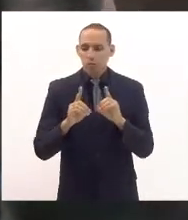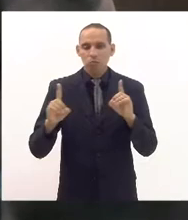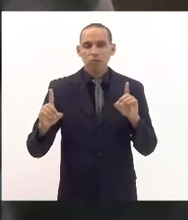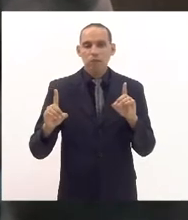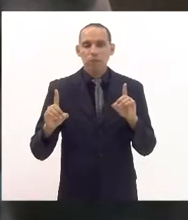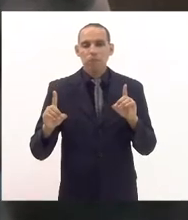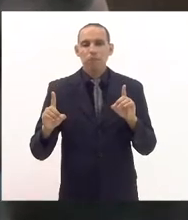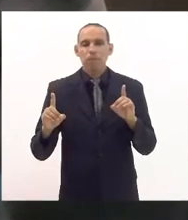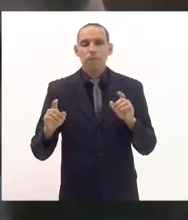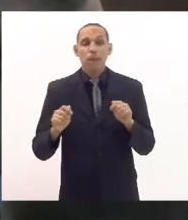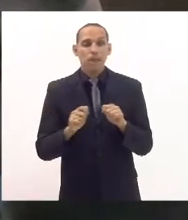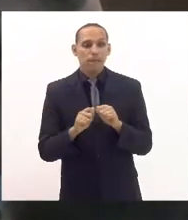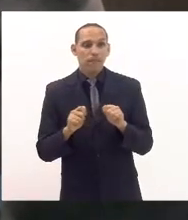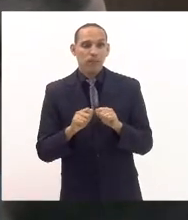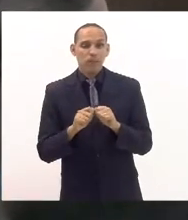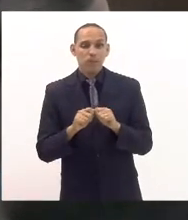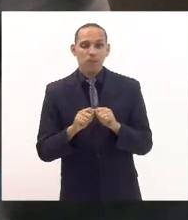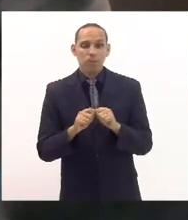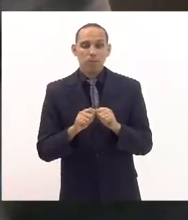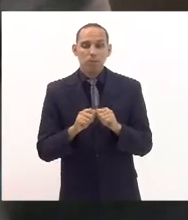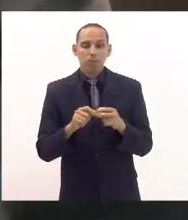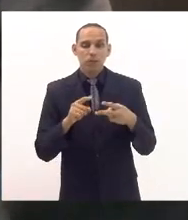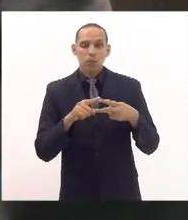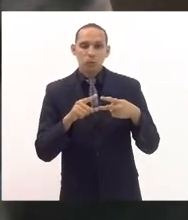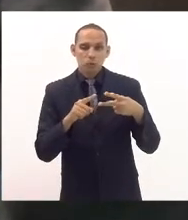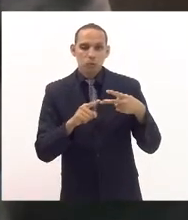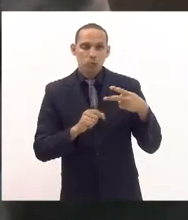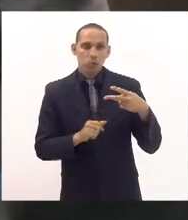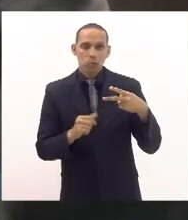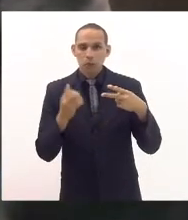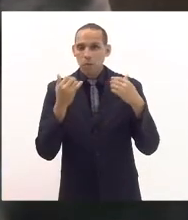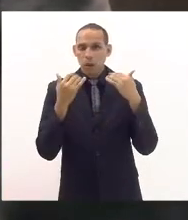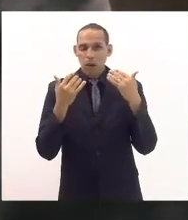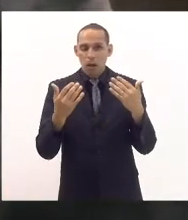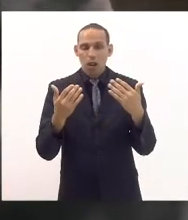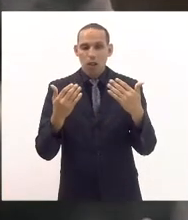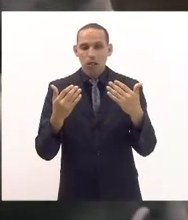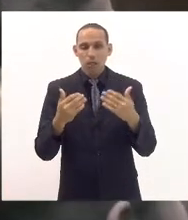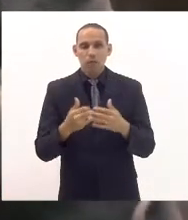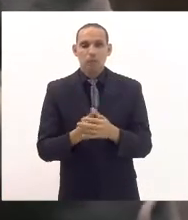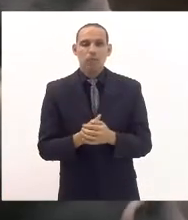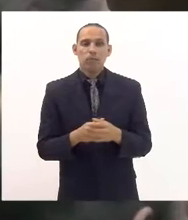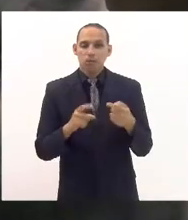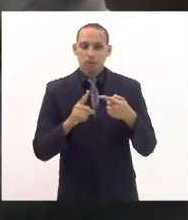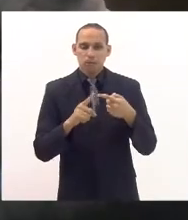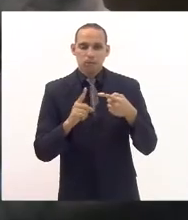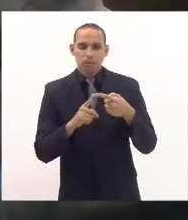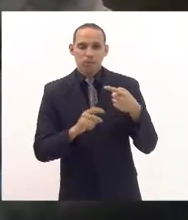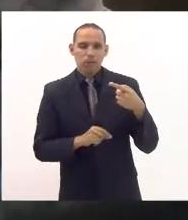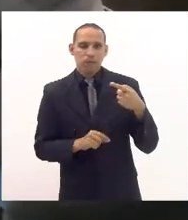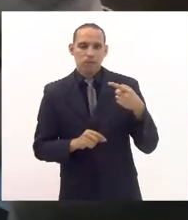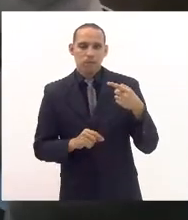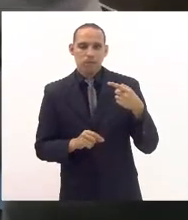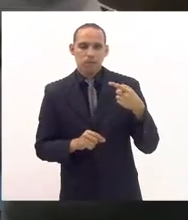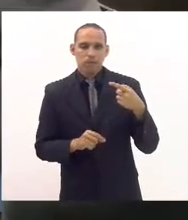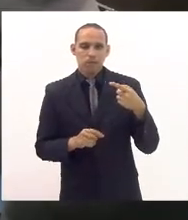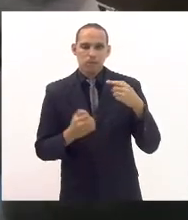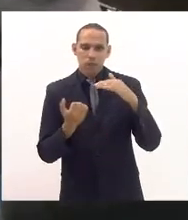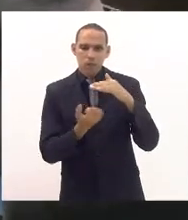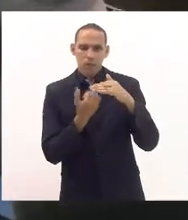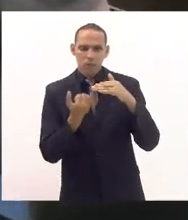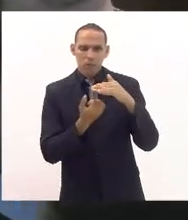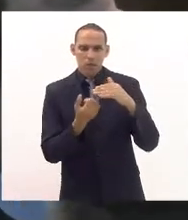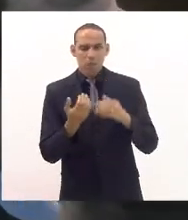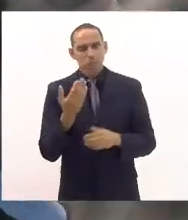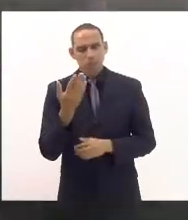a realização das duas audiências uma das empresas